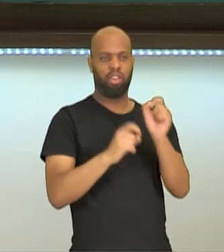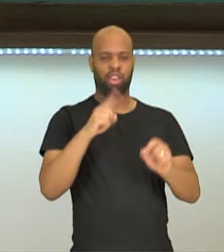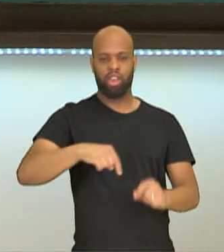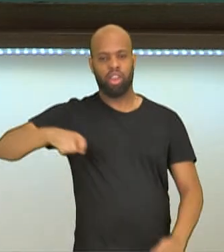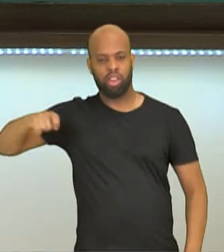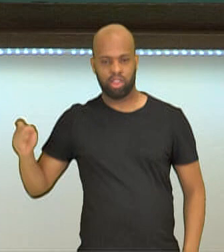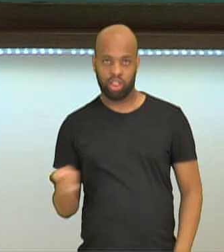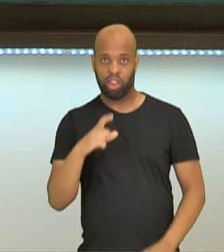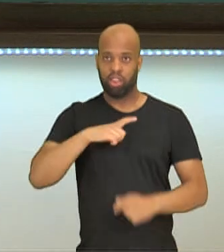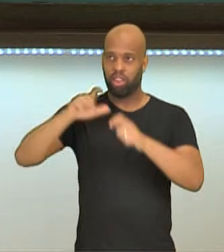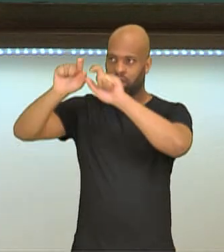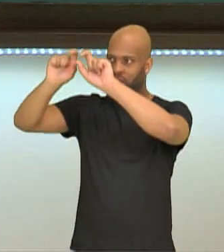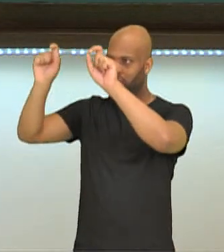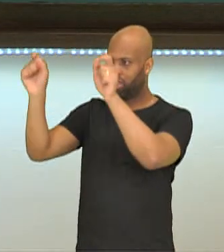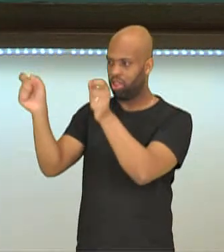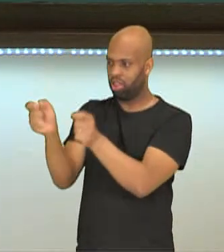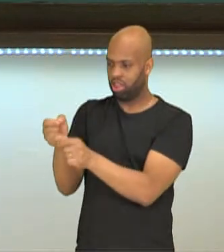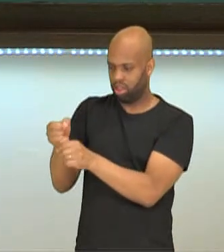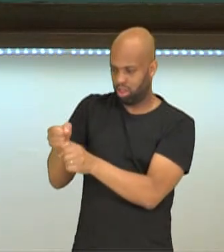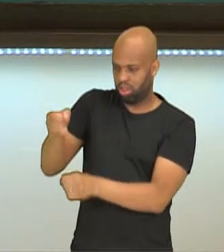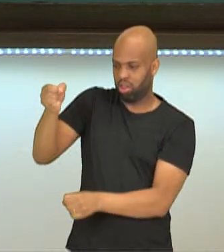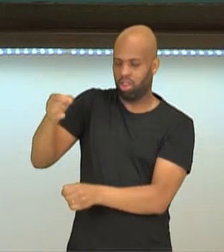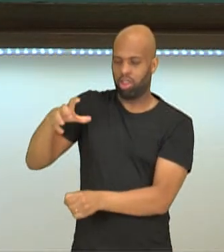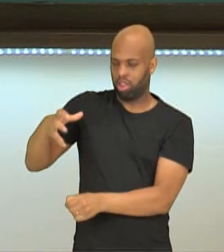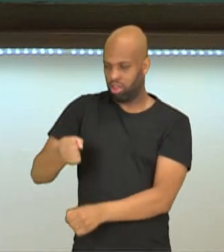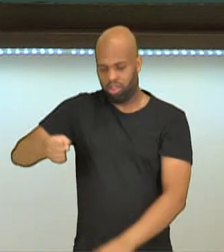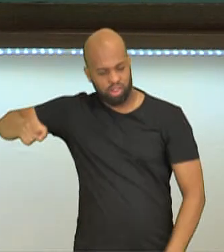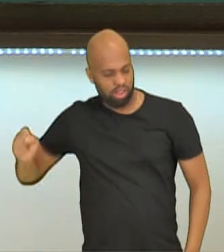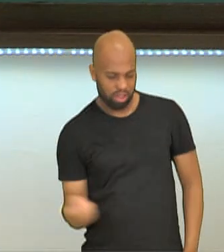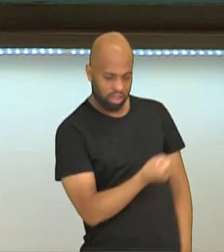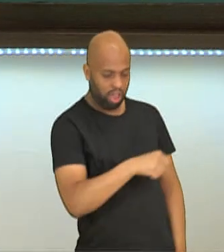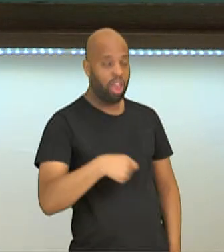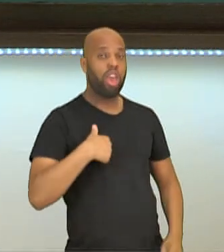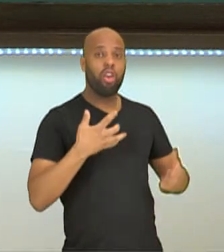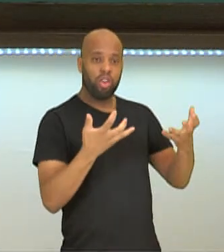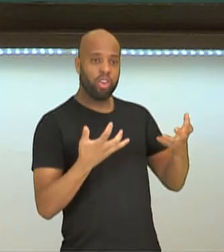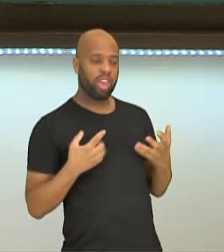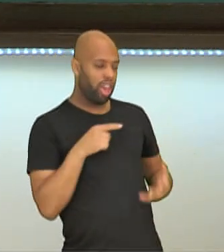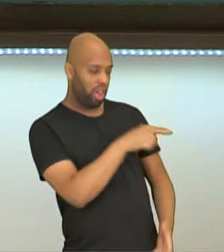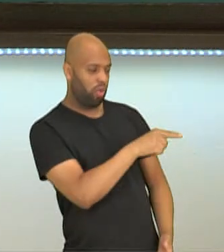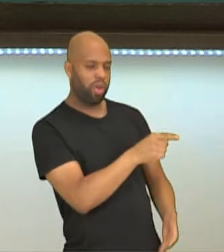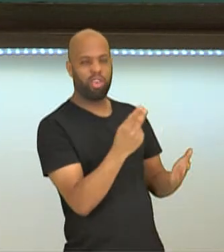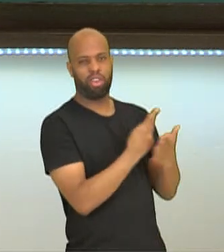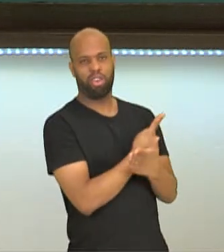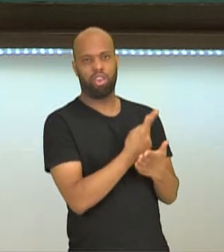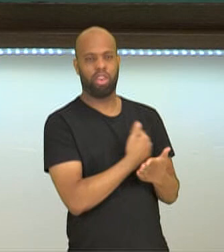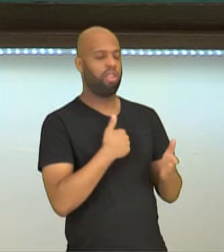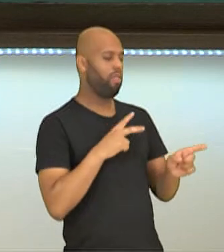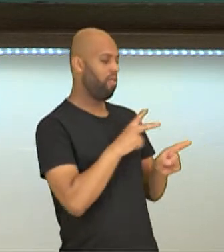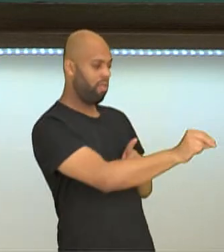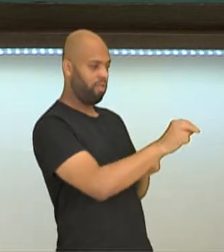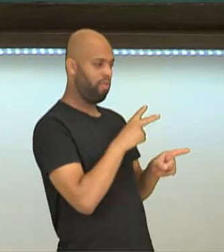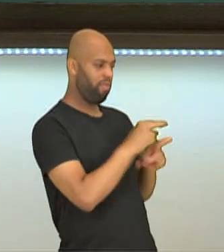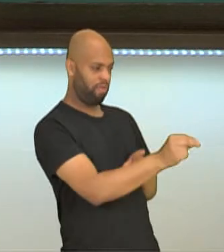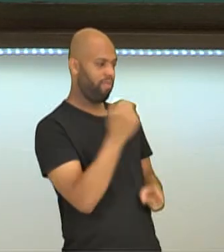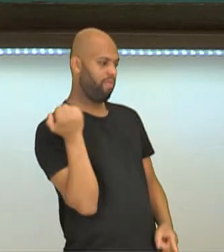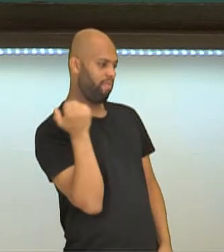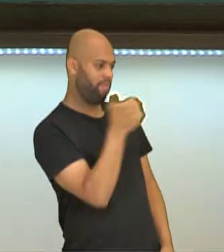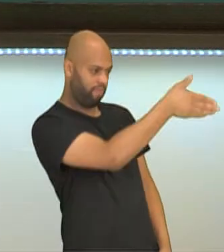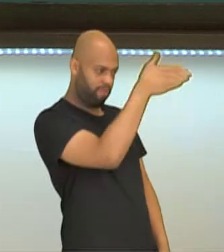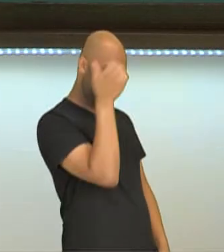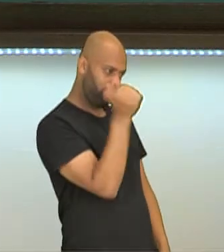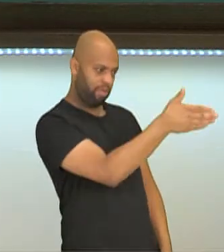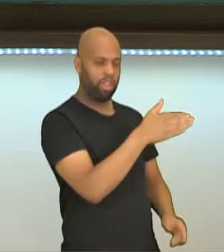raquete que eu estou a todo momento buscando o erro do meu adversário. Eu estou buscando vencer, me sobrepor ao meu